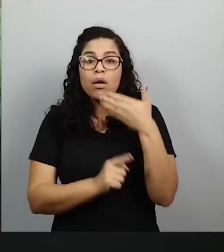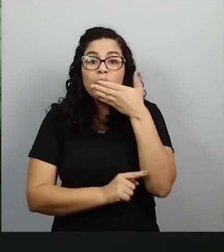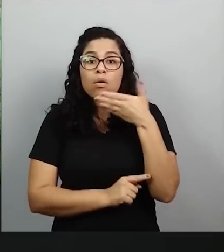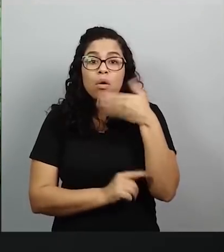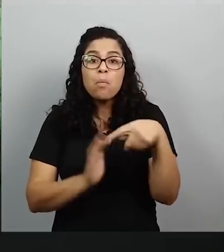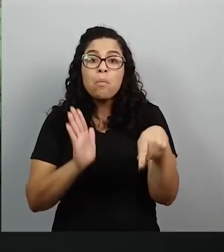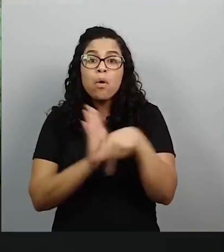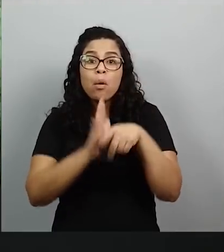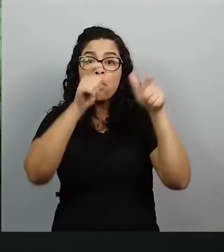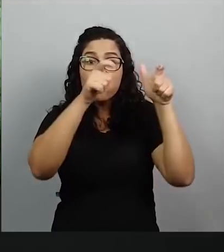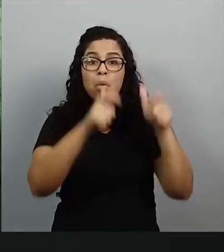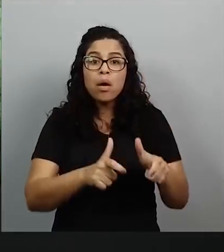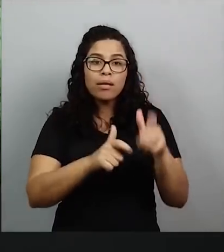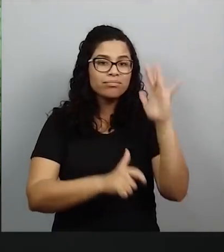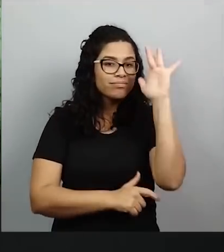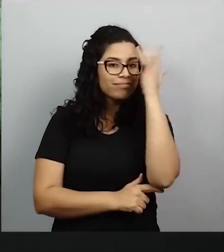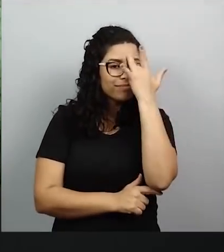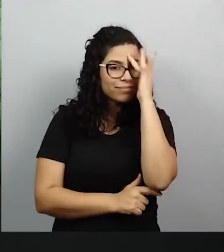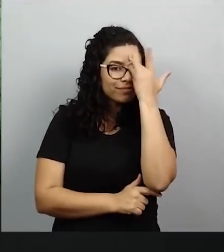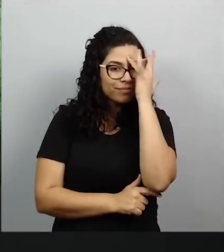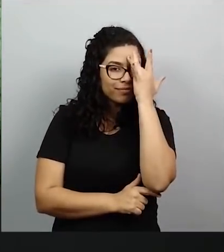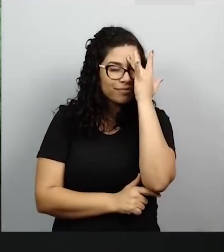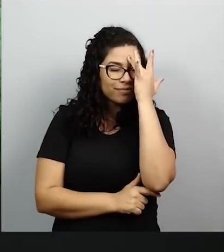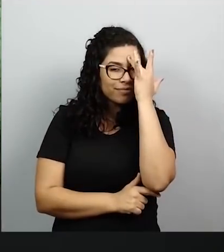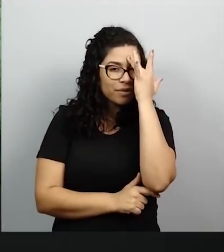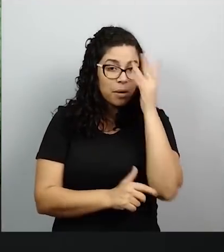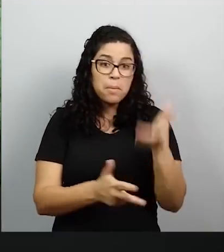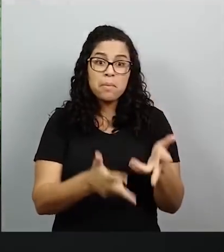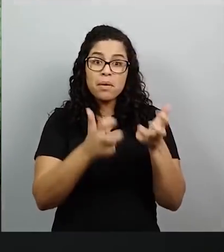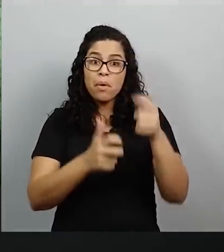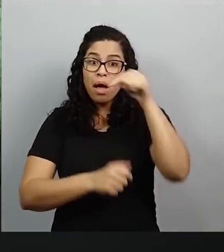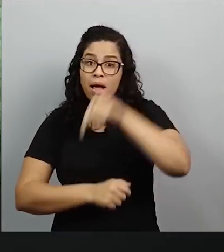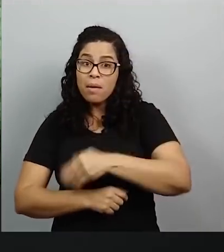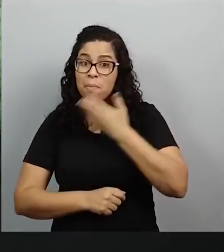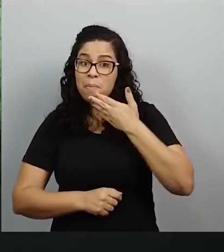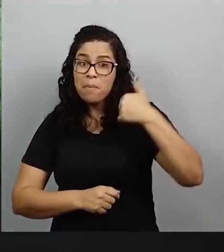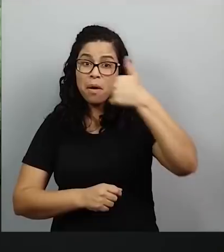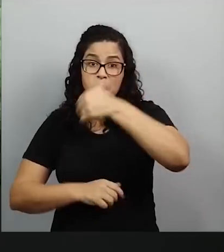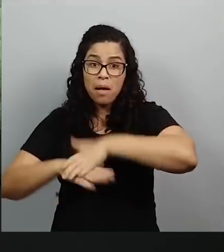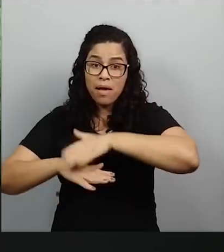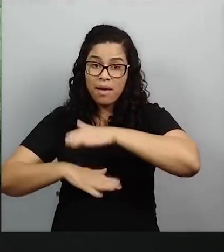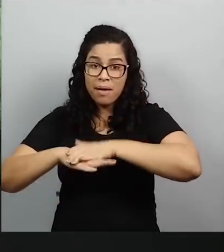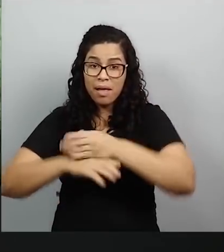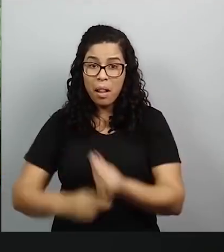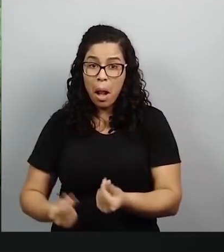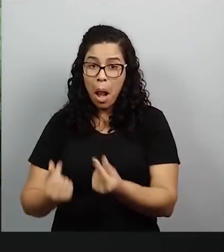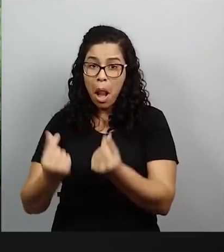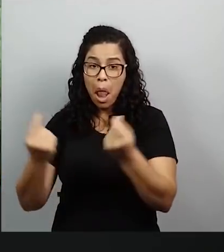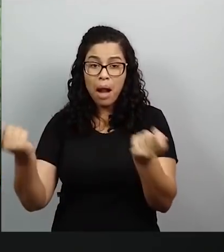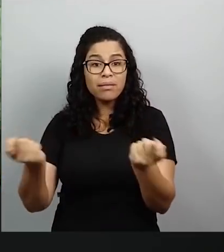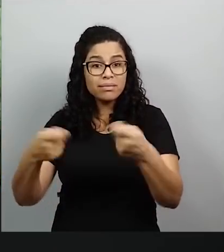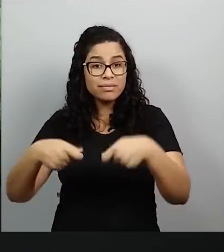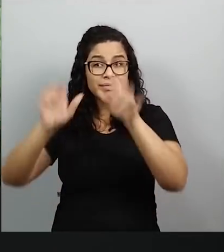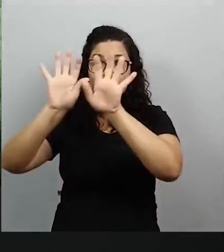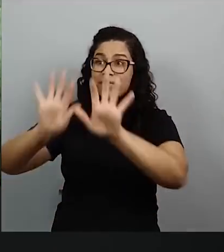açúcar ele vinha da região das Índias, da região ali que era produzido através